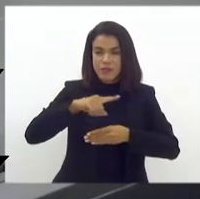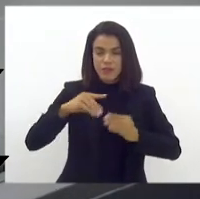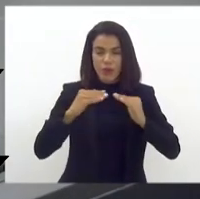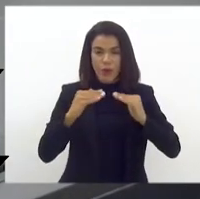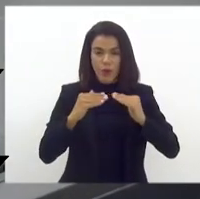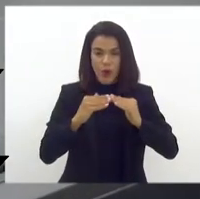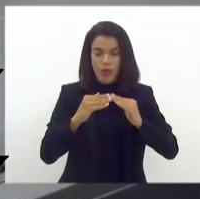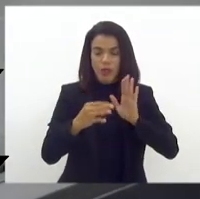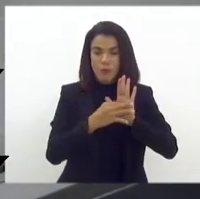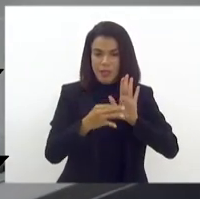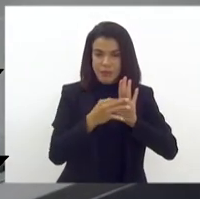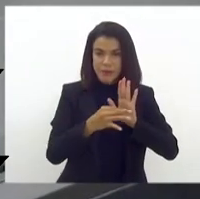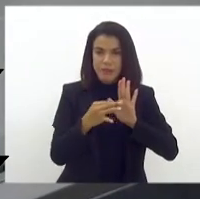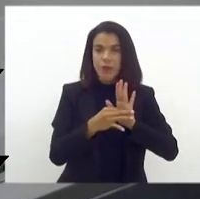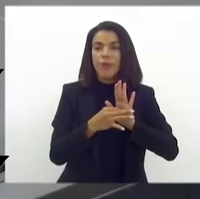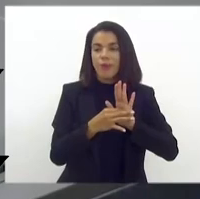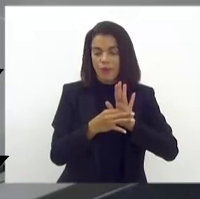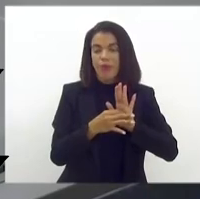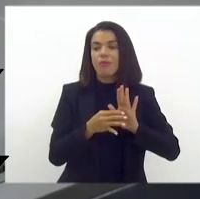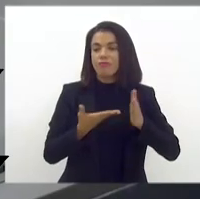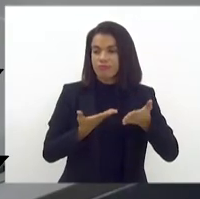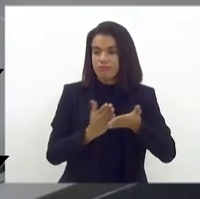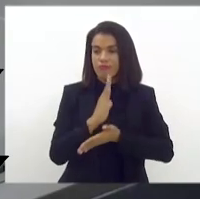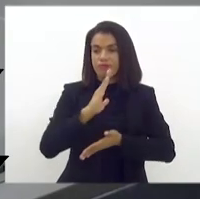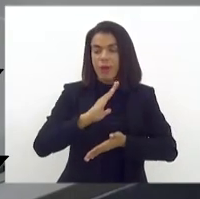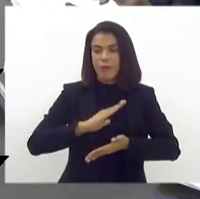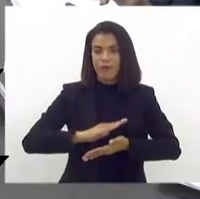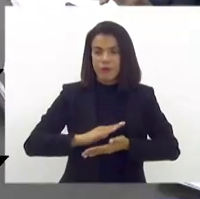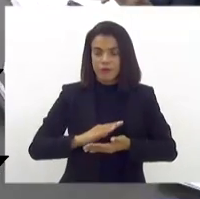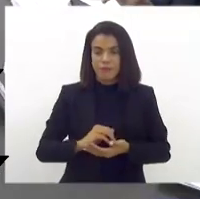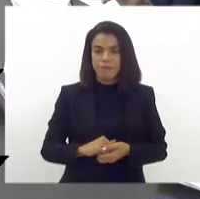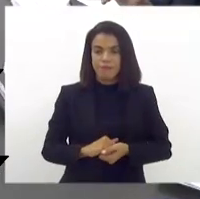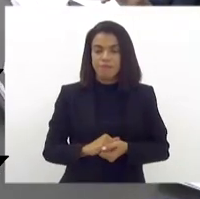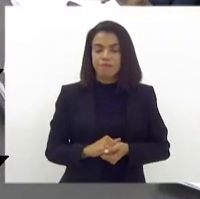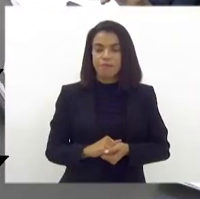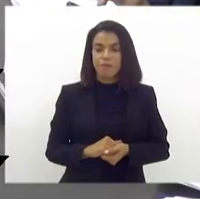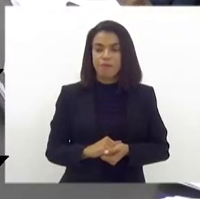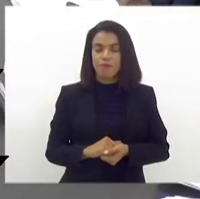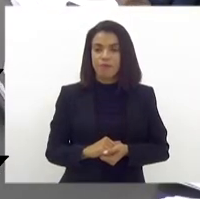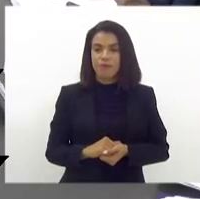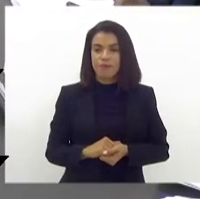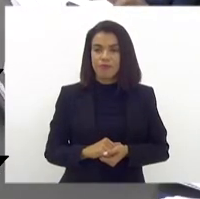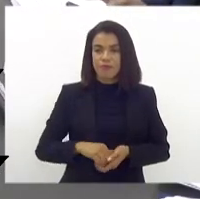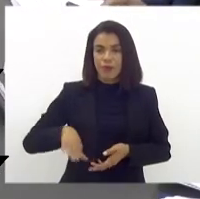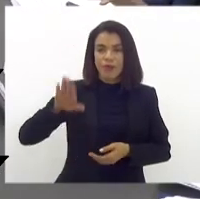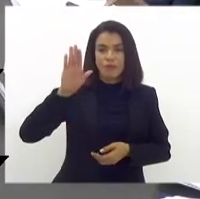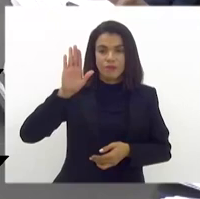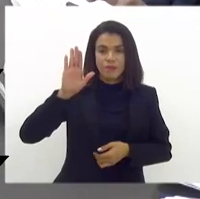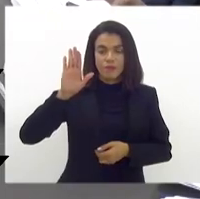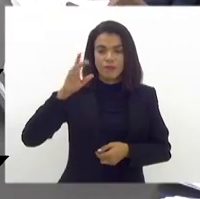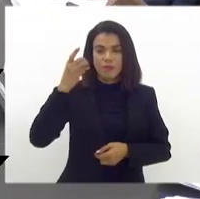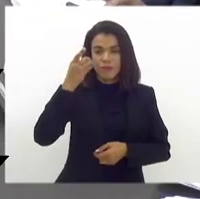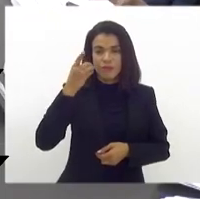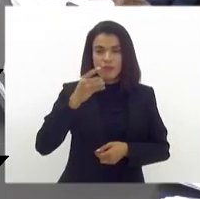parecer retificado pela constitucionalidade com emendas, senhores que aprovam, permaneçam como estão, aprovado. Questão de ordem, presidente. Deputado